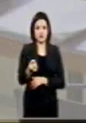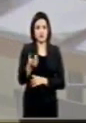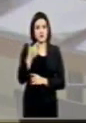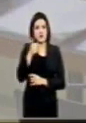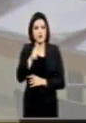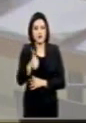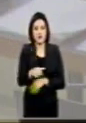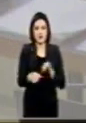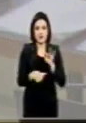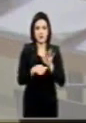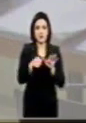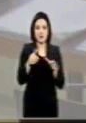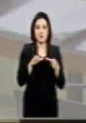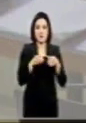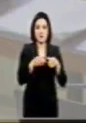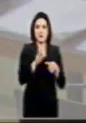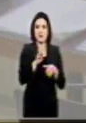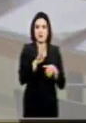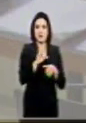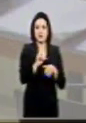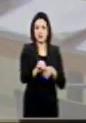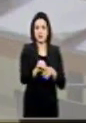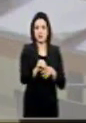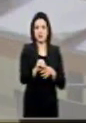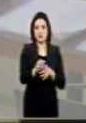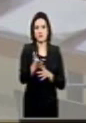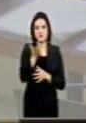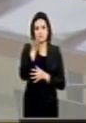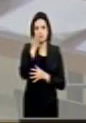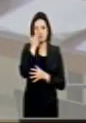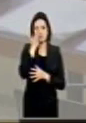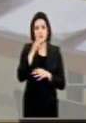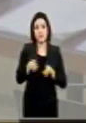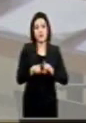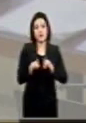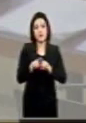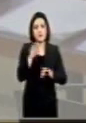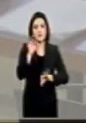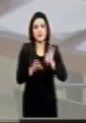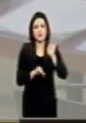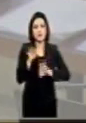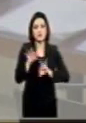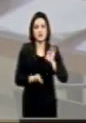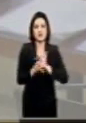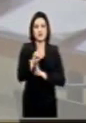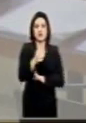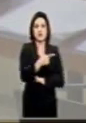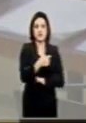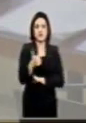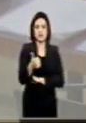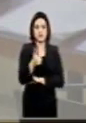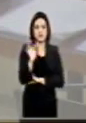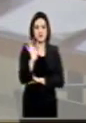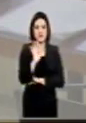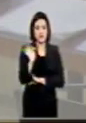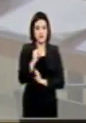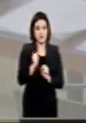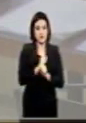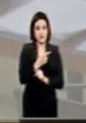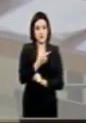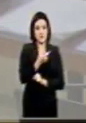da relatoria do eminente ministro Marco Aurélio e julgado este feito em 21 de fevereiro de 2007,